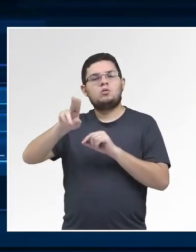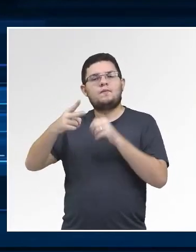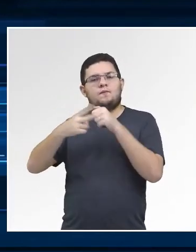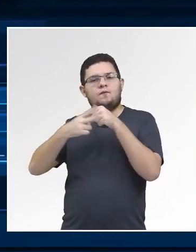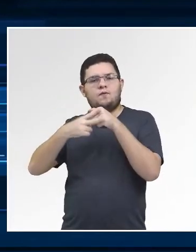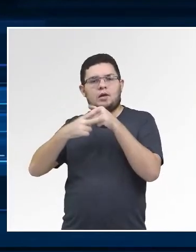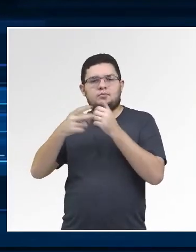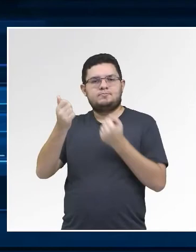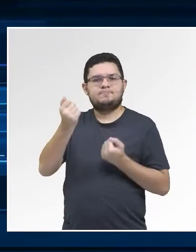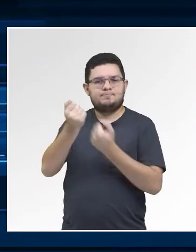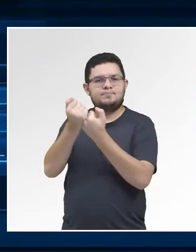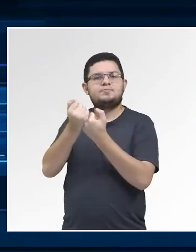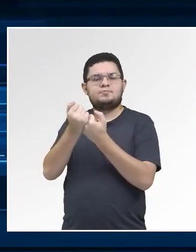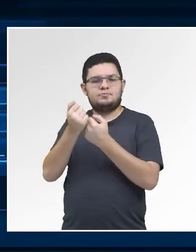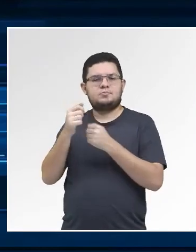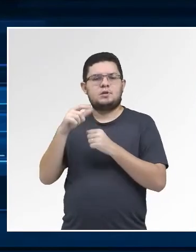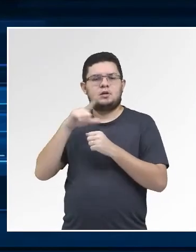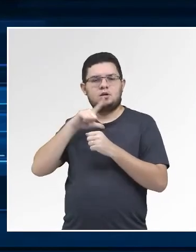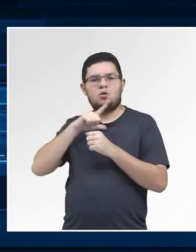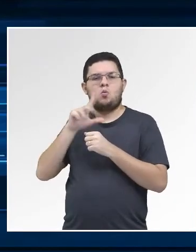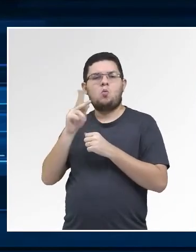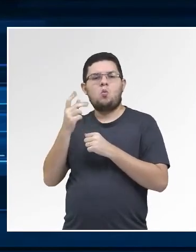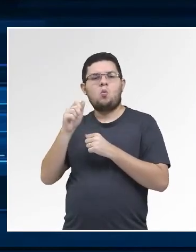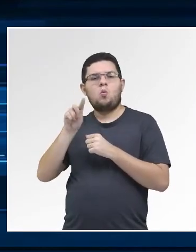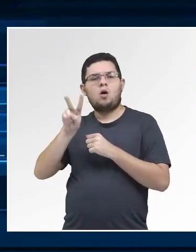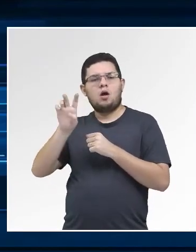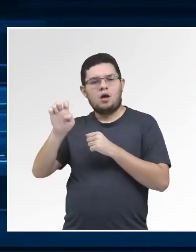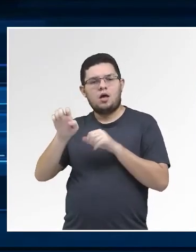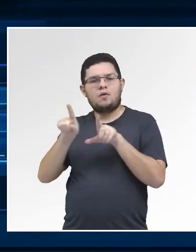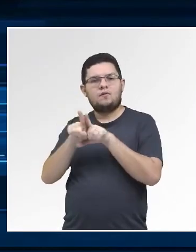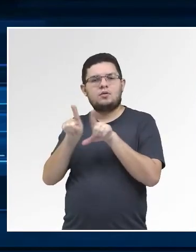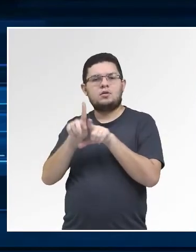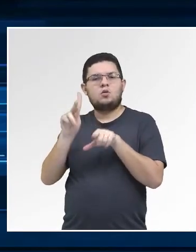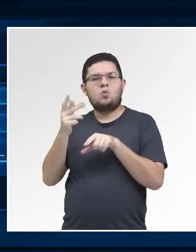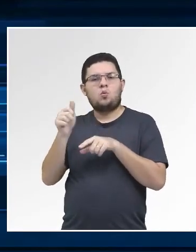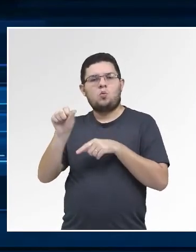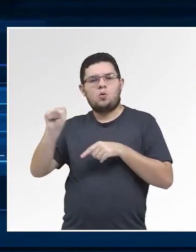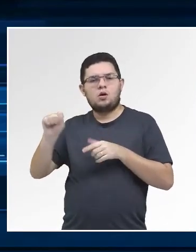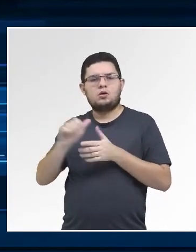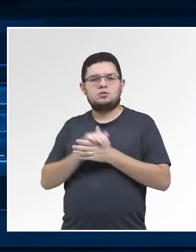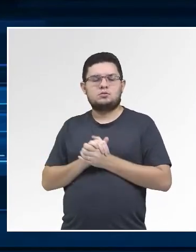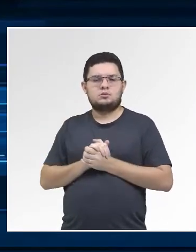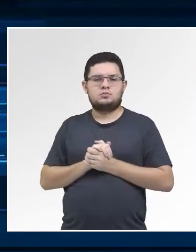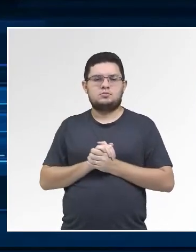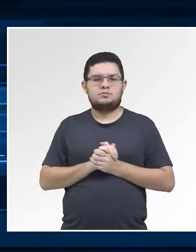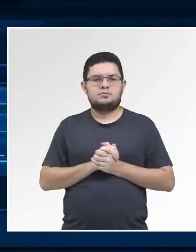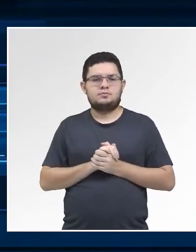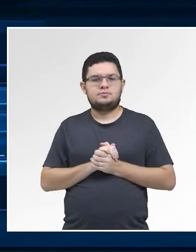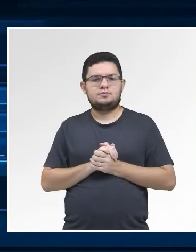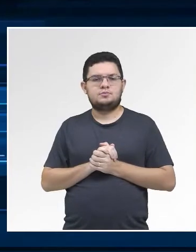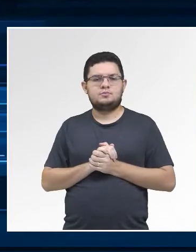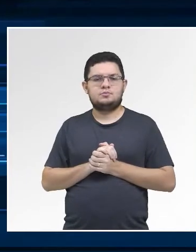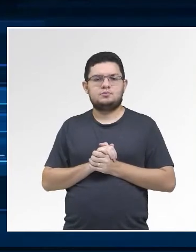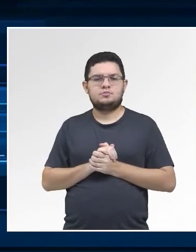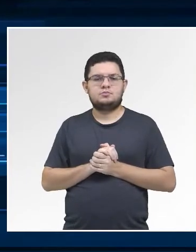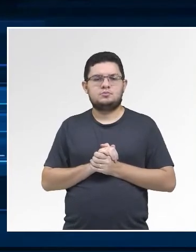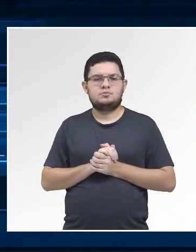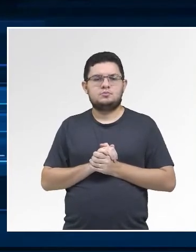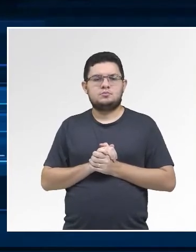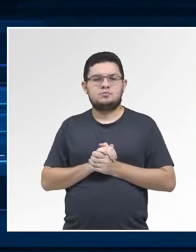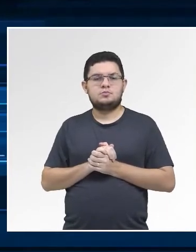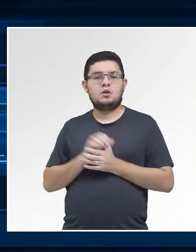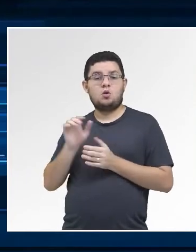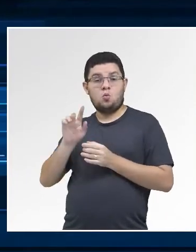para as pessoas you, né? O I, o they e o we, enquanto o has, só a terceira pessoa do singular. Algo